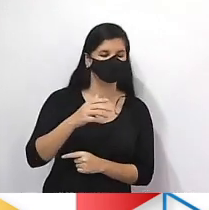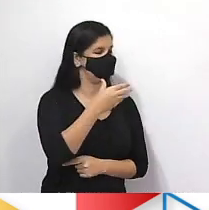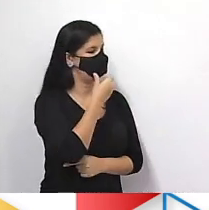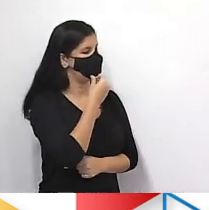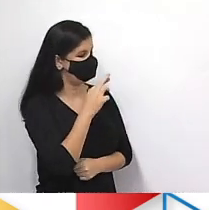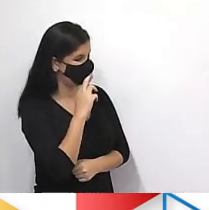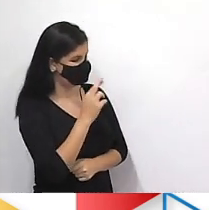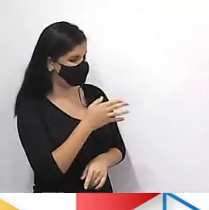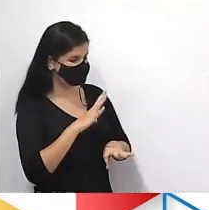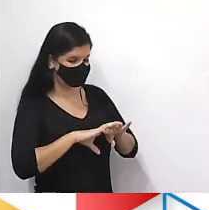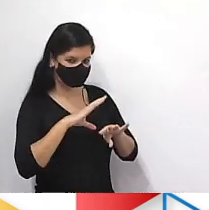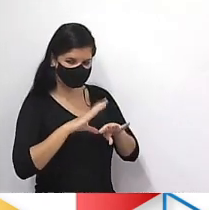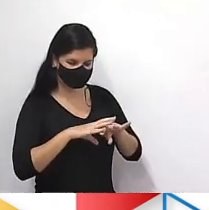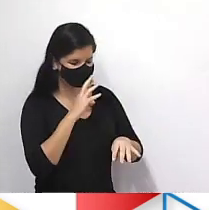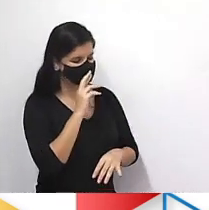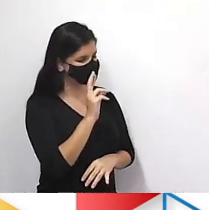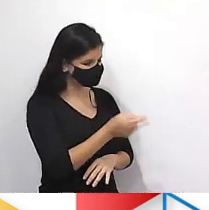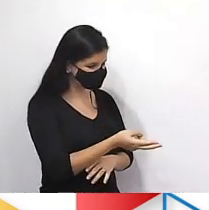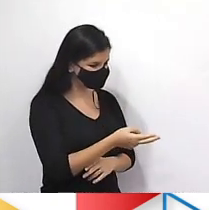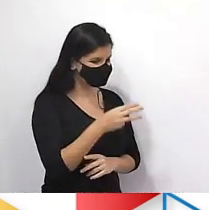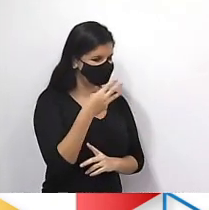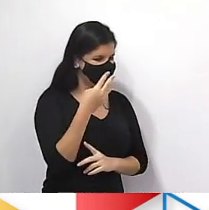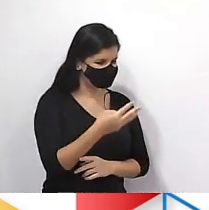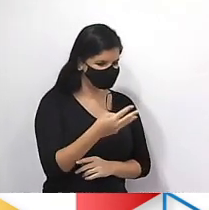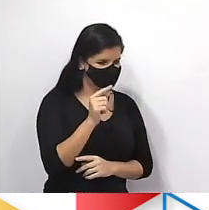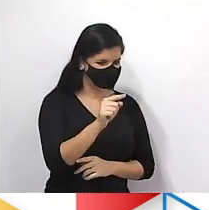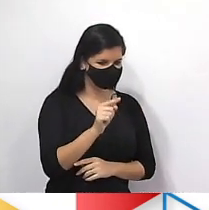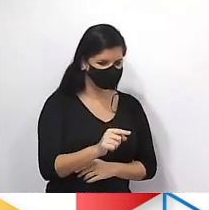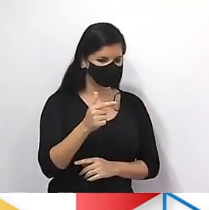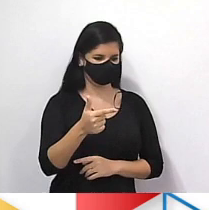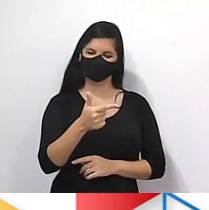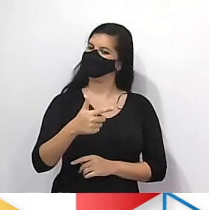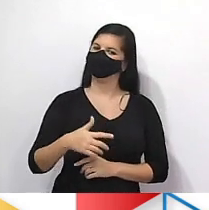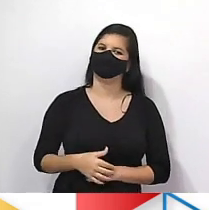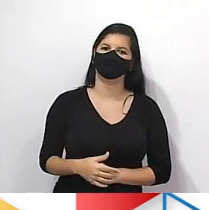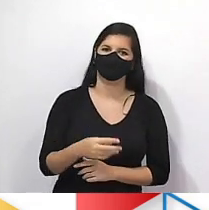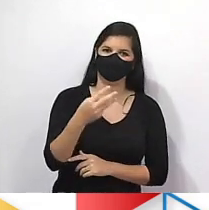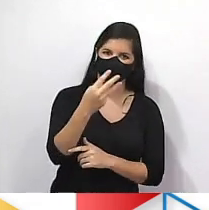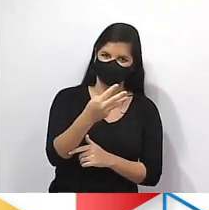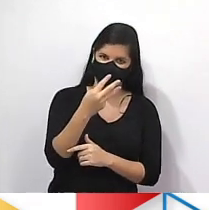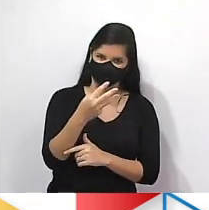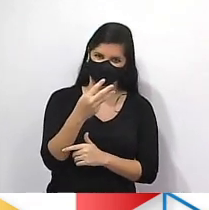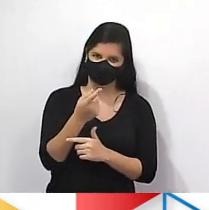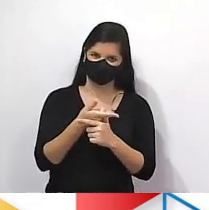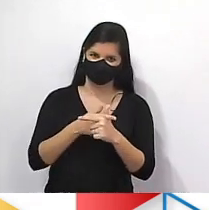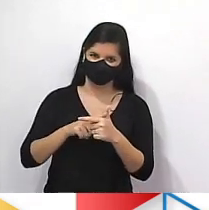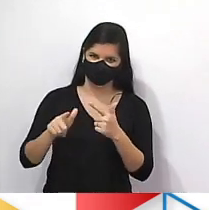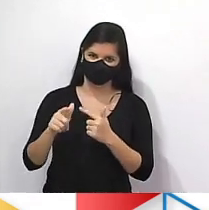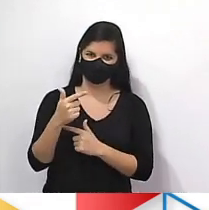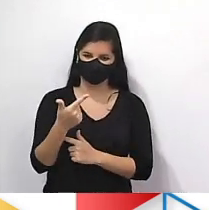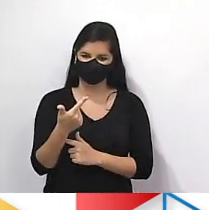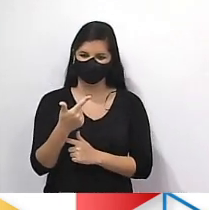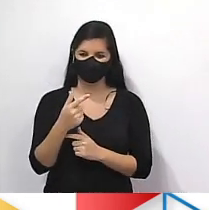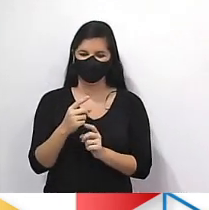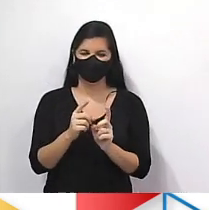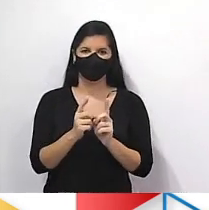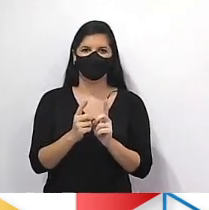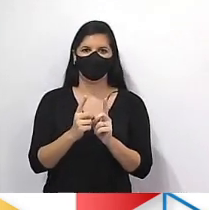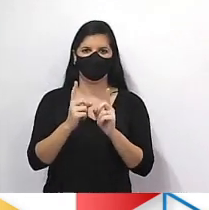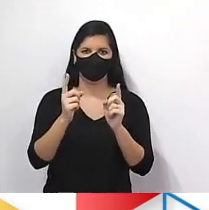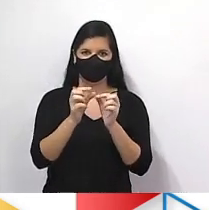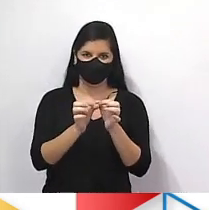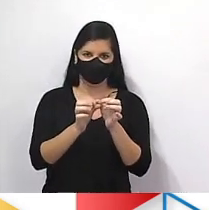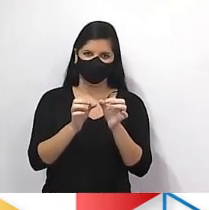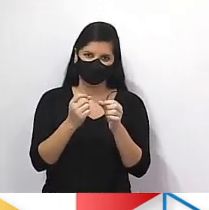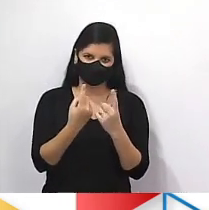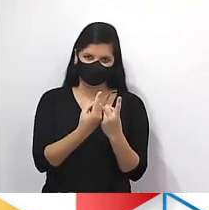vai matematicamente objetivo e direto. 3 dividido por 2, ou seja, cada um vai ficar com um docinho inteiro e o docinho que sobrar vai